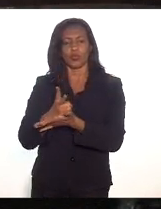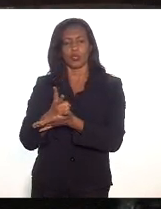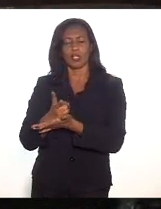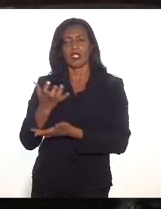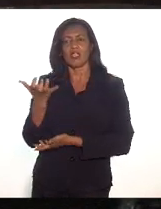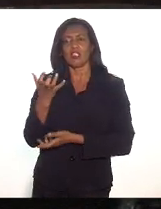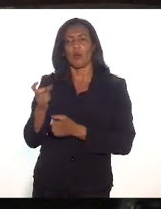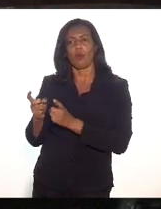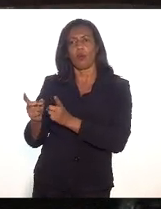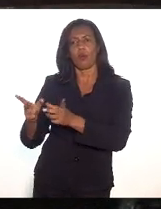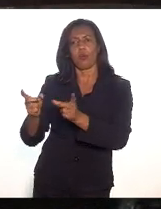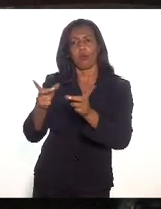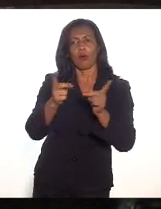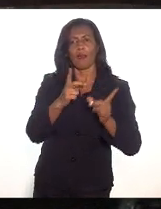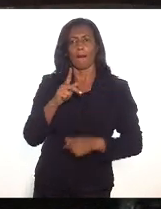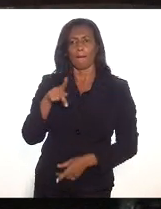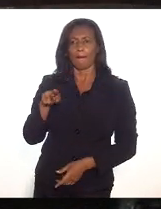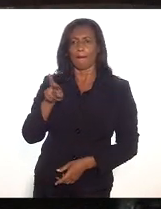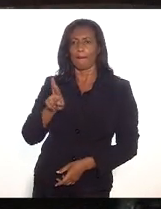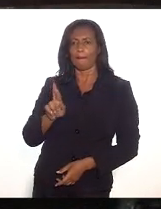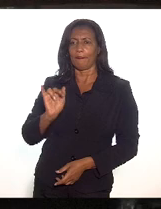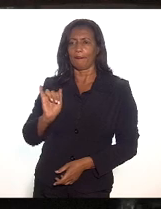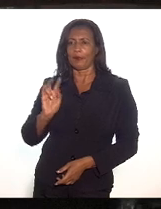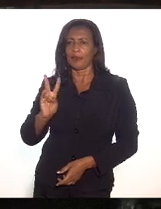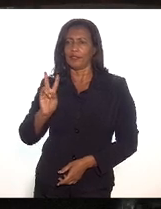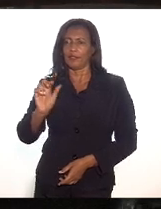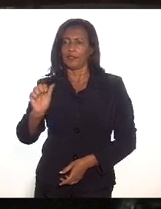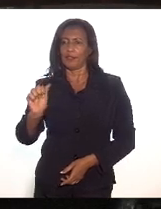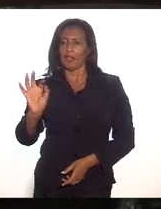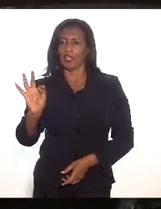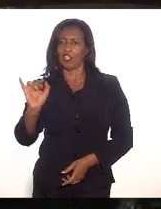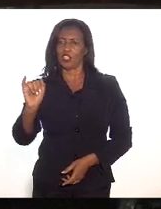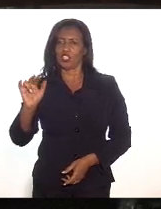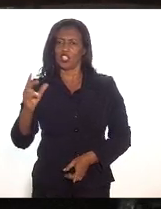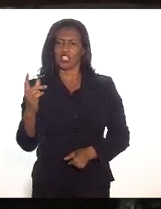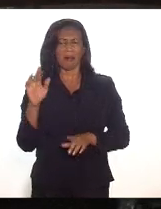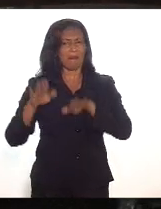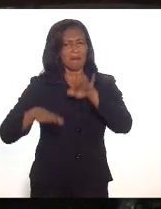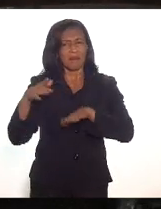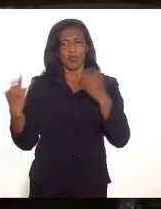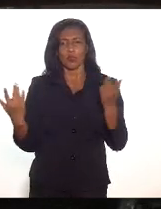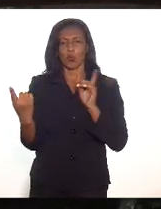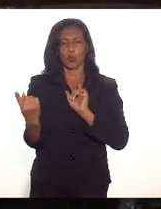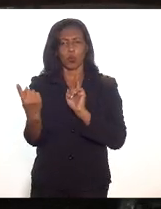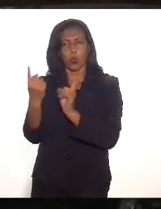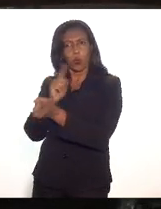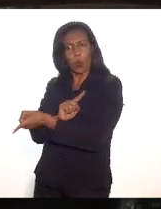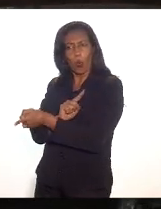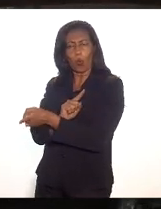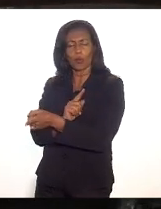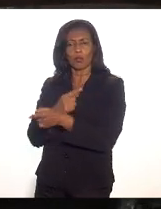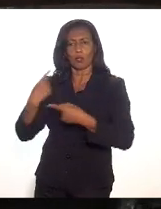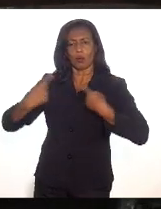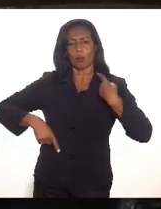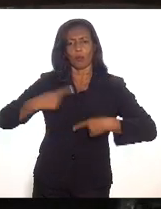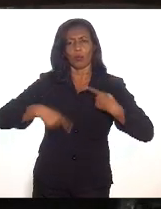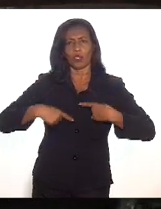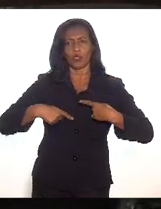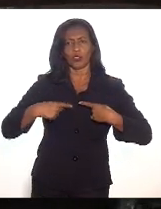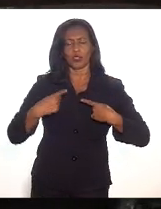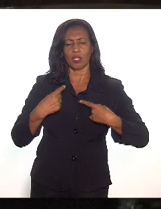privatista, mesmo hoje na contramão da política econômica